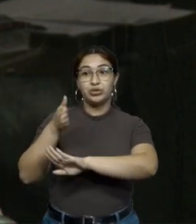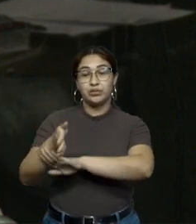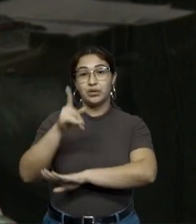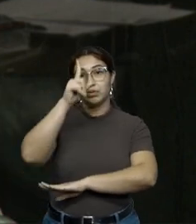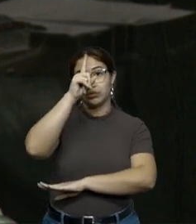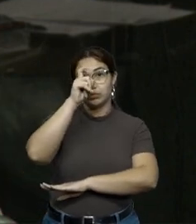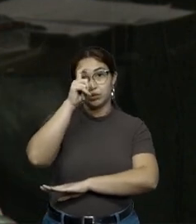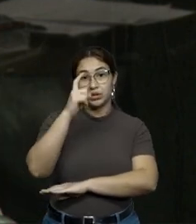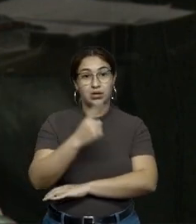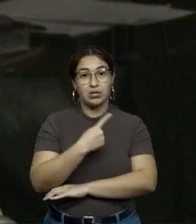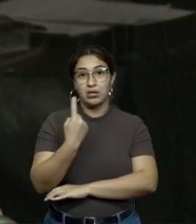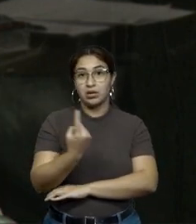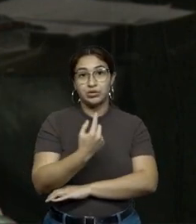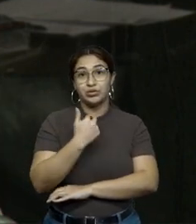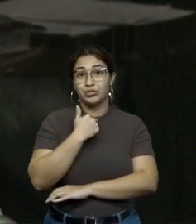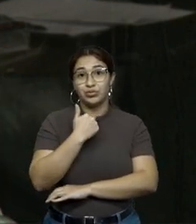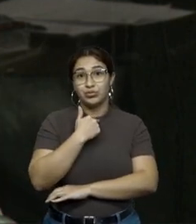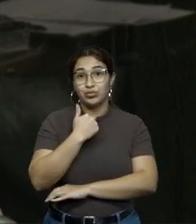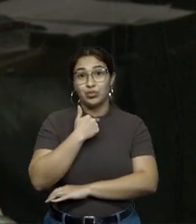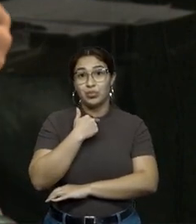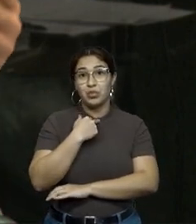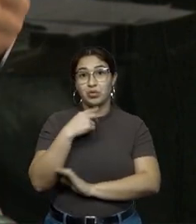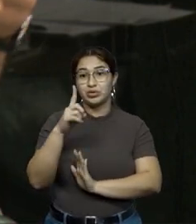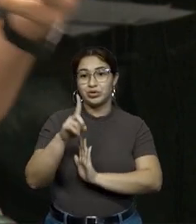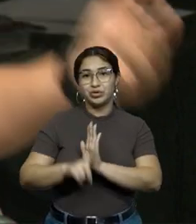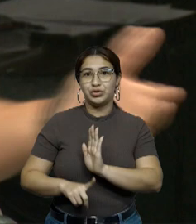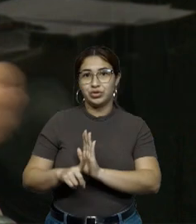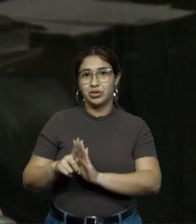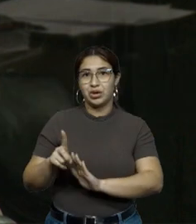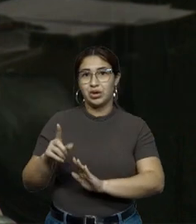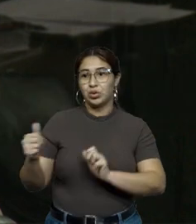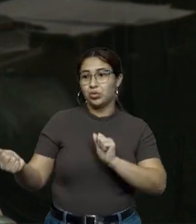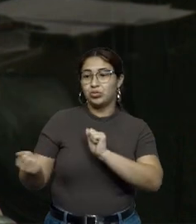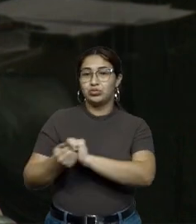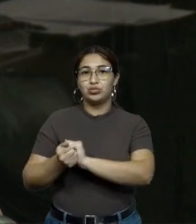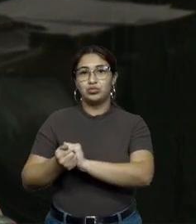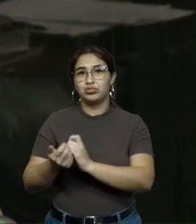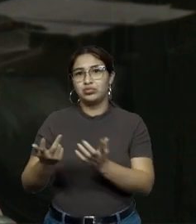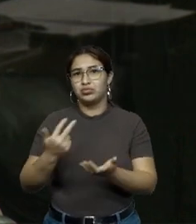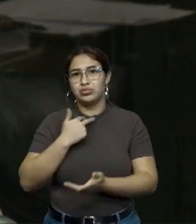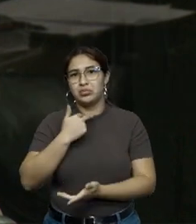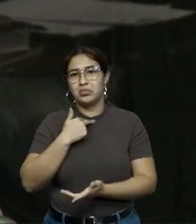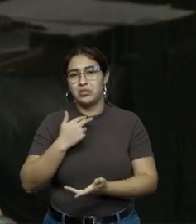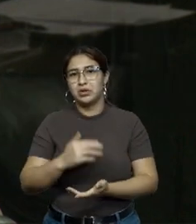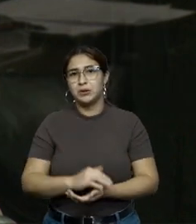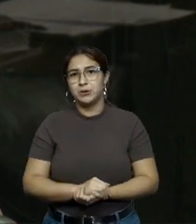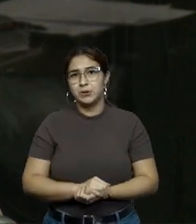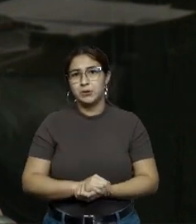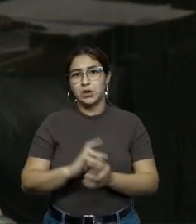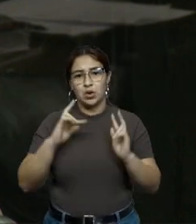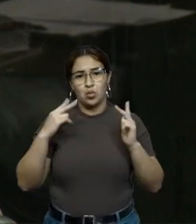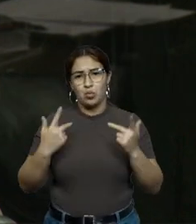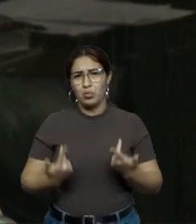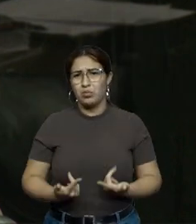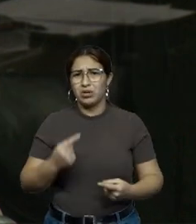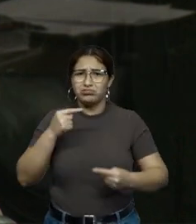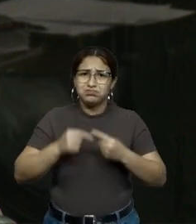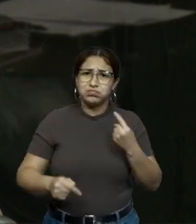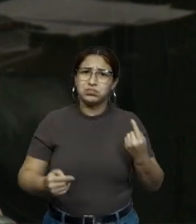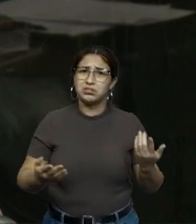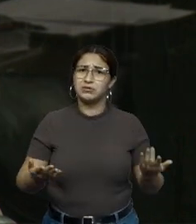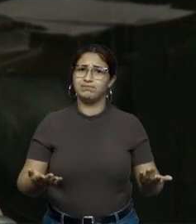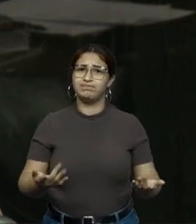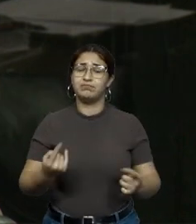gente não tem a professora não tem esse direito de acompanhar o seu filho e isso é uma coisa desumana a gente considera isso